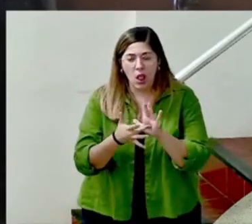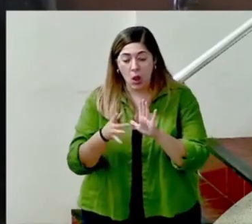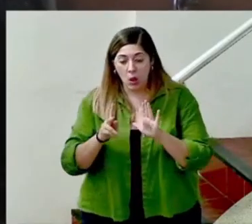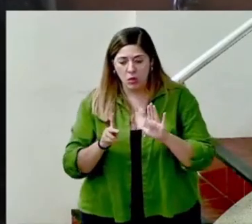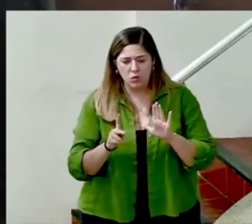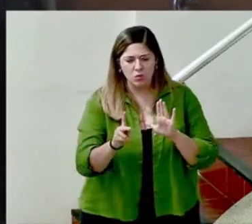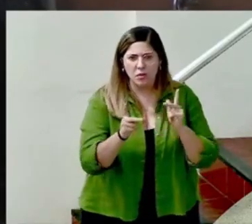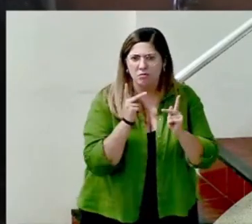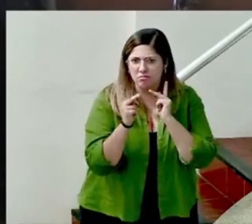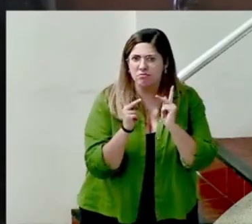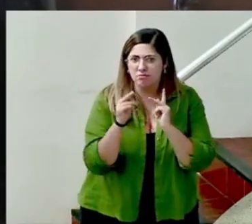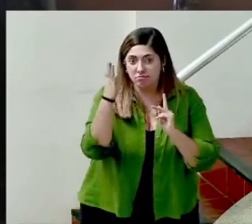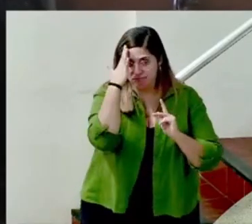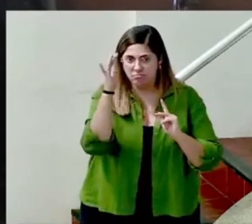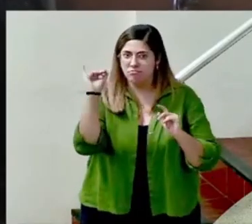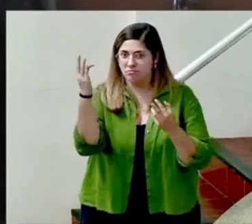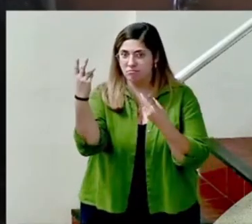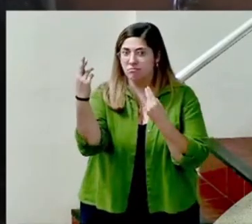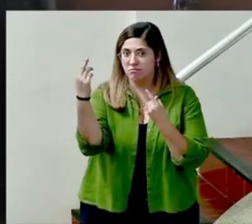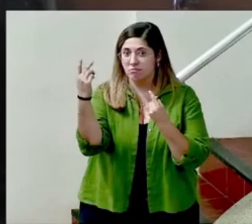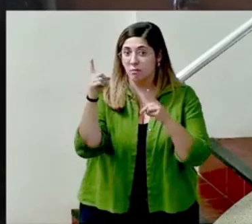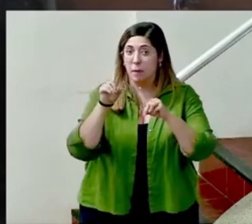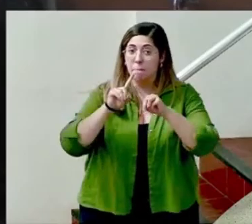mesmo tema, com figuras